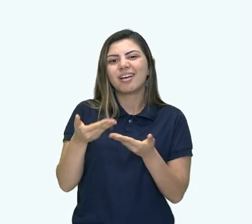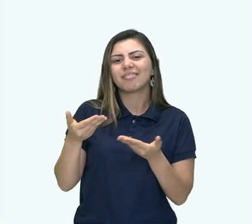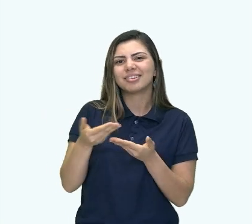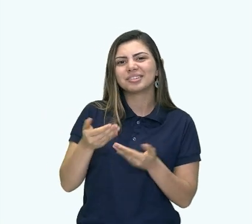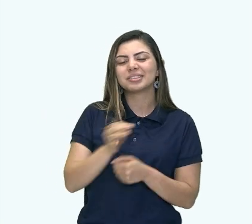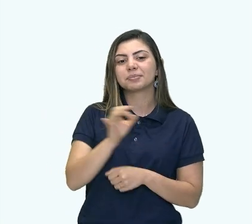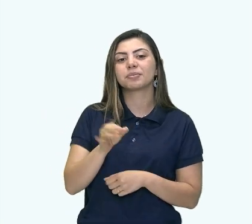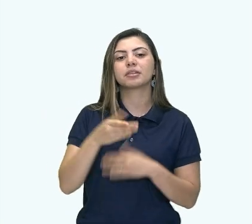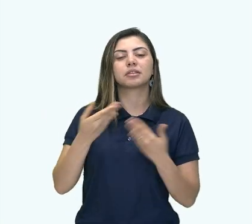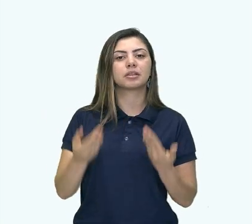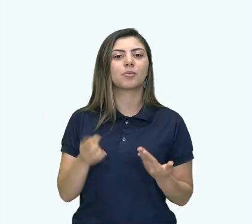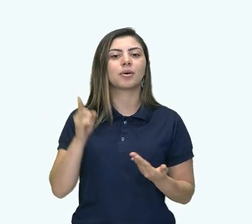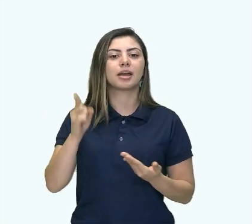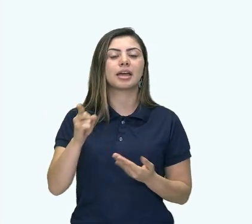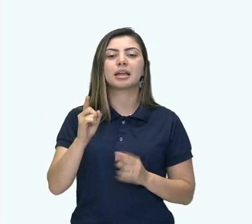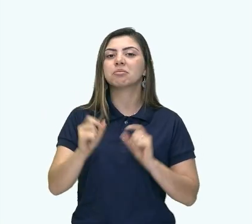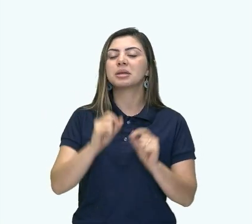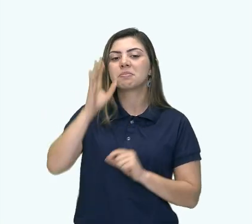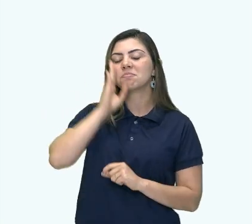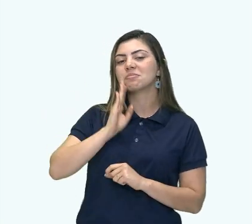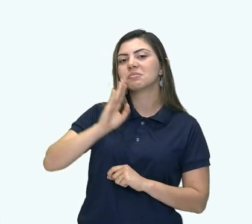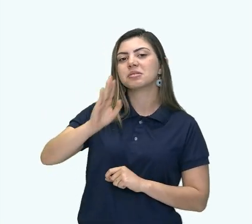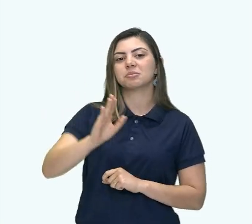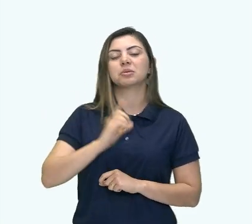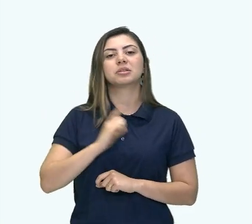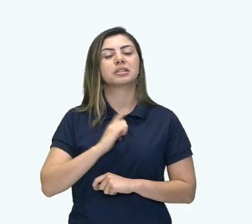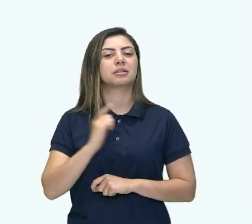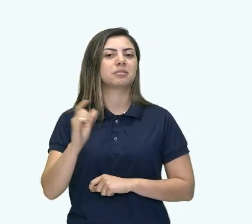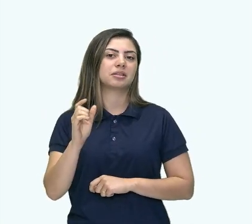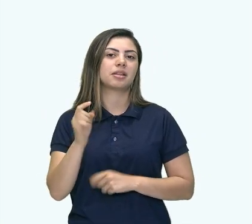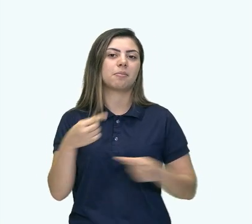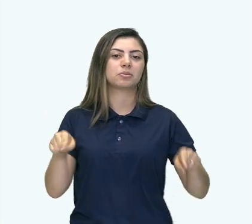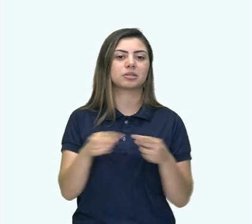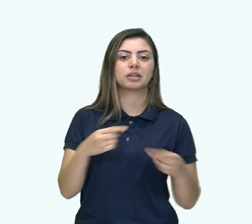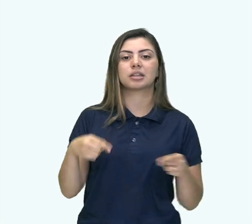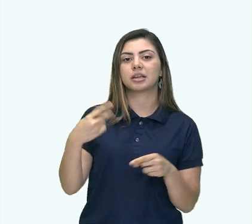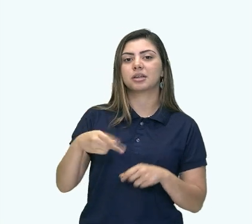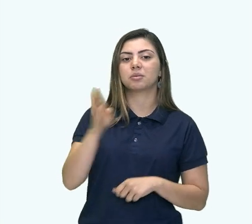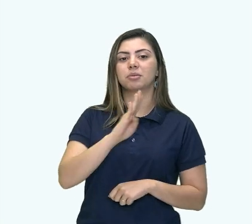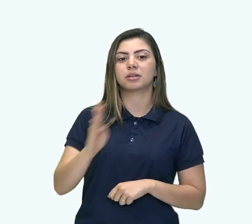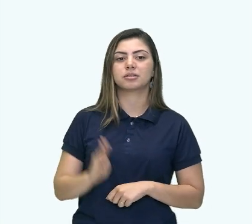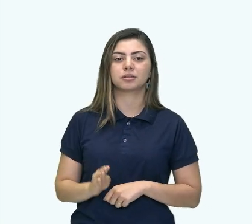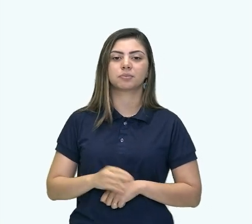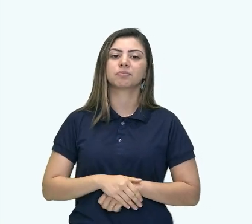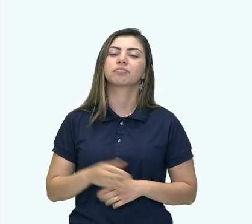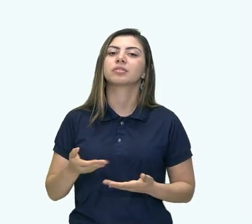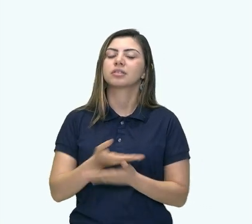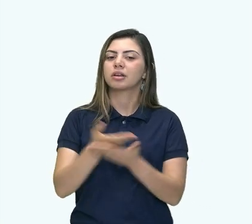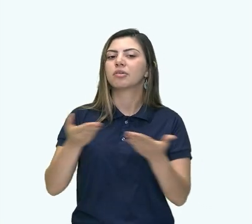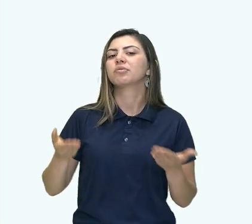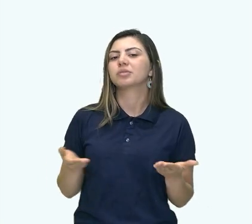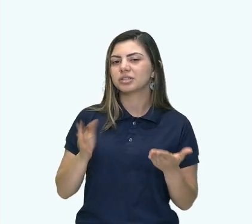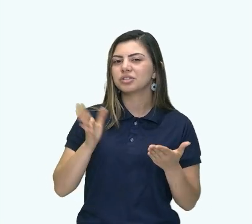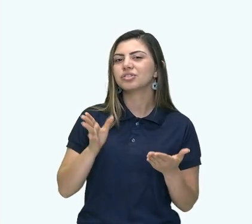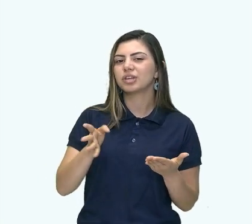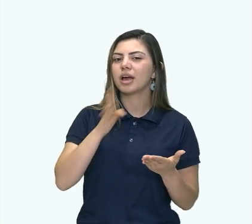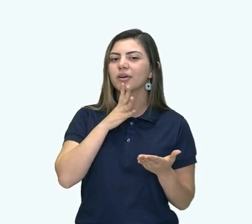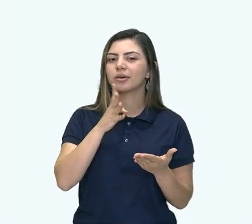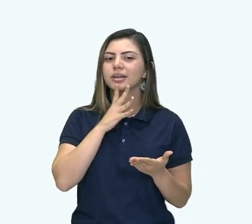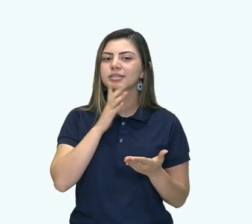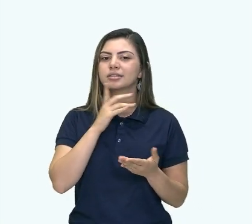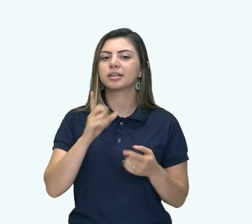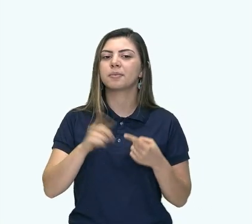das maiores intérpretes da música brasileira. Entre as suas contribuições, vocês já devem ter ouvido sucessos como Baby e